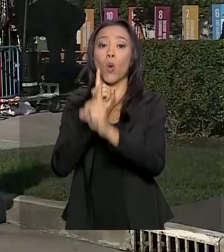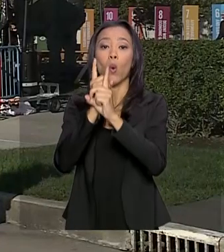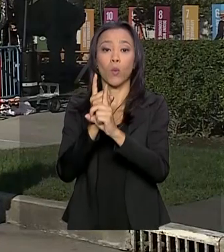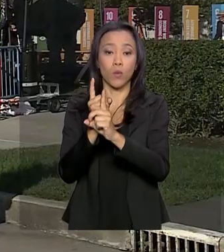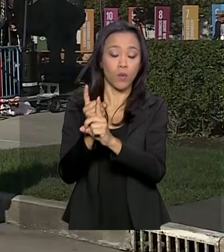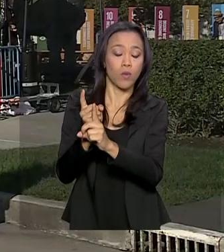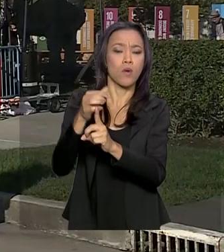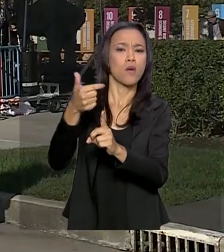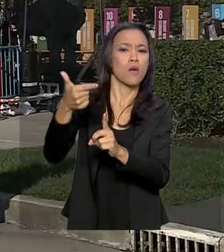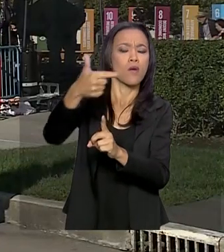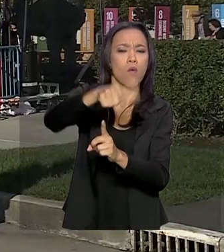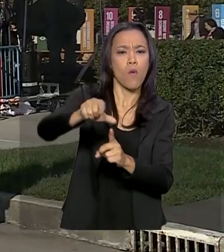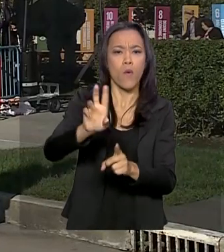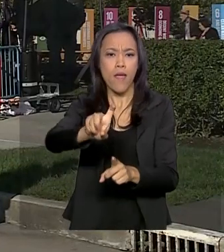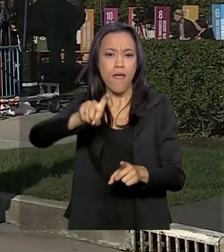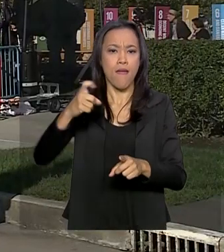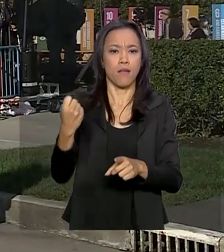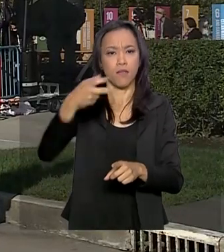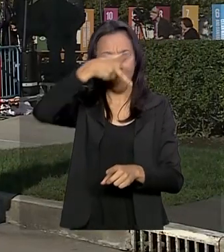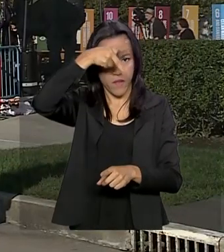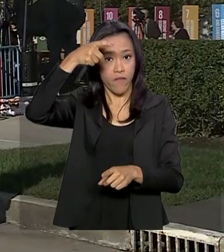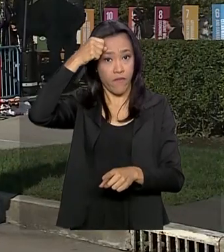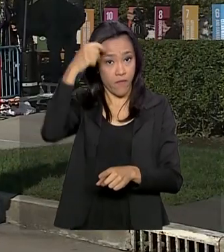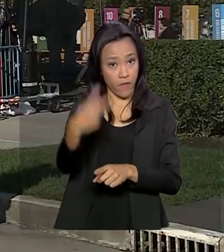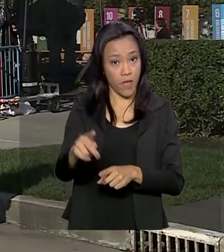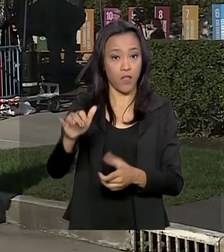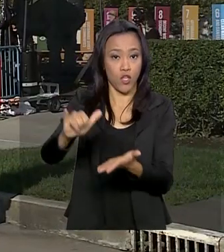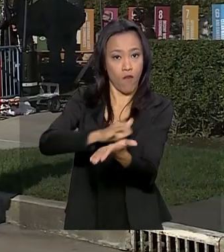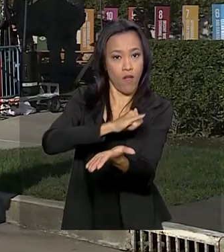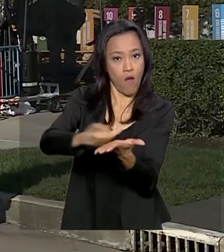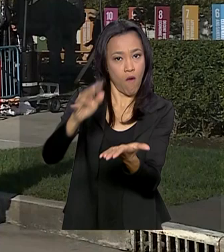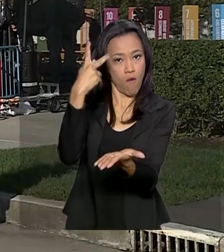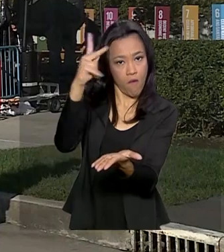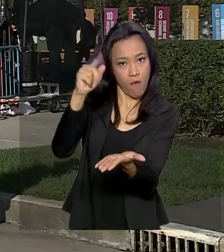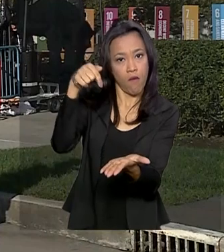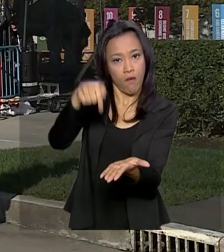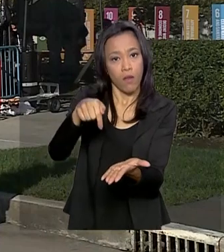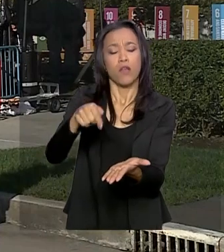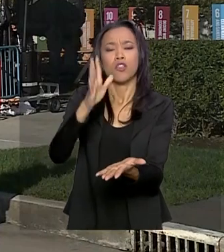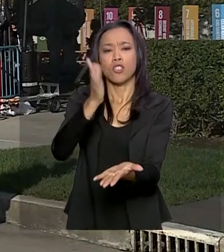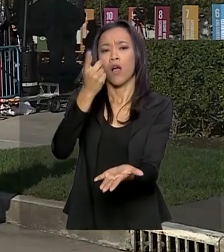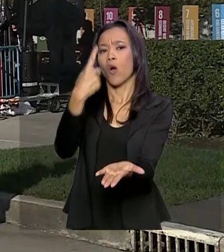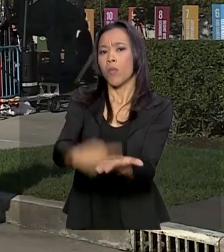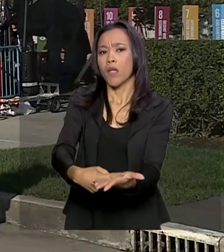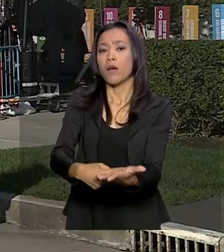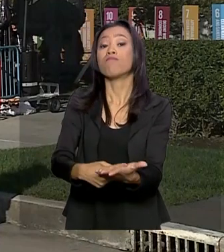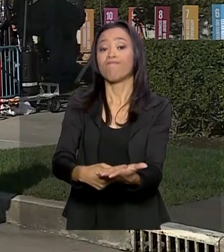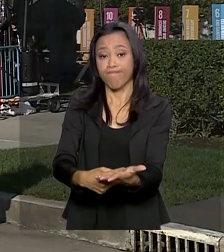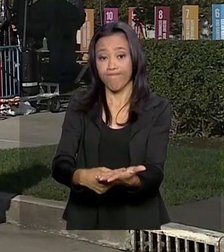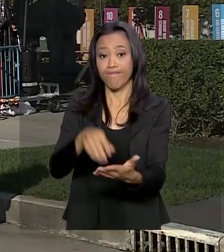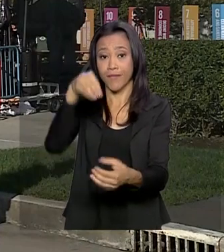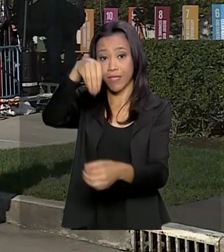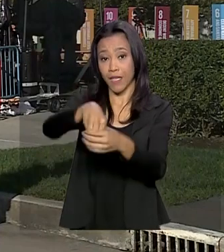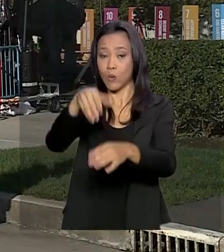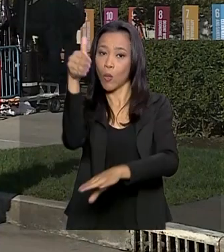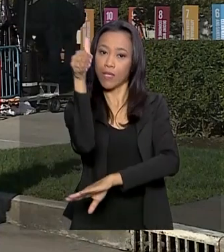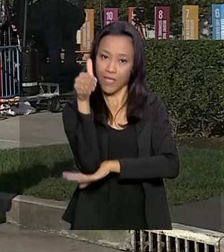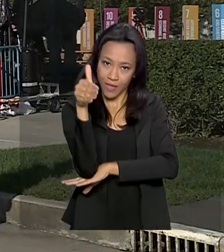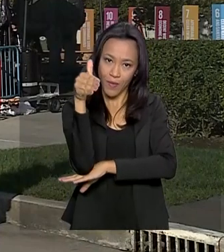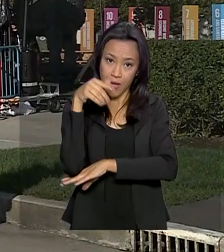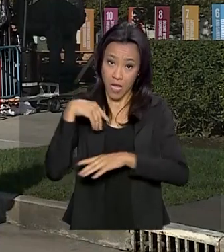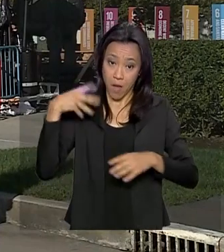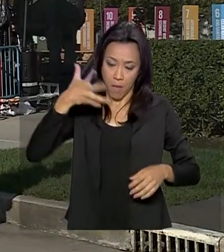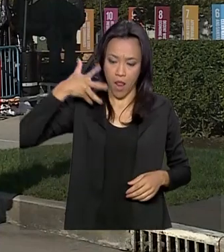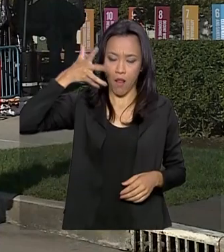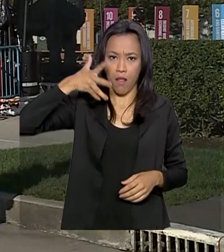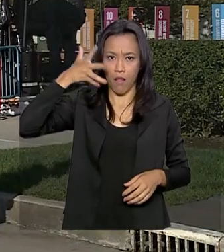esse prefeito de nova york rudolph giuliani é esse encontro está marcado para acontecer no hotel do presidente assim que